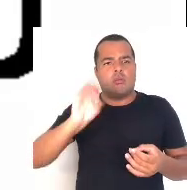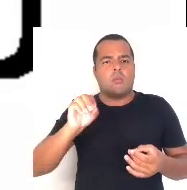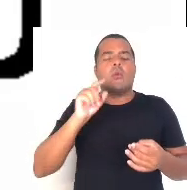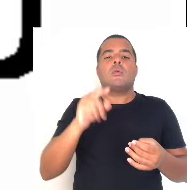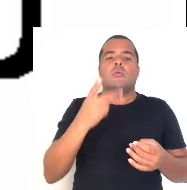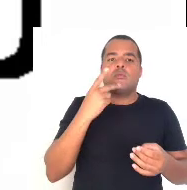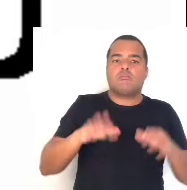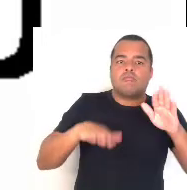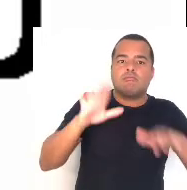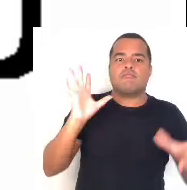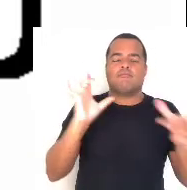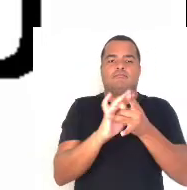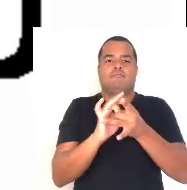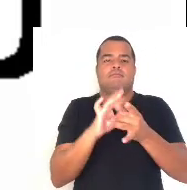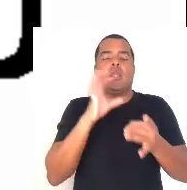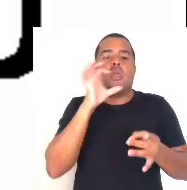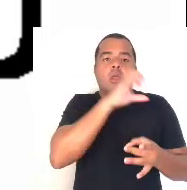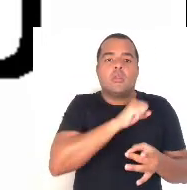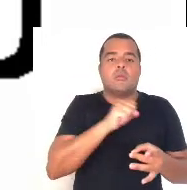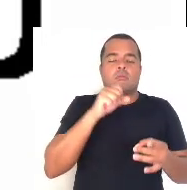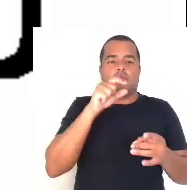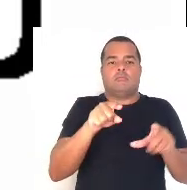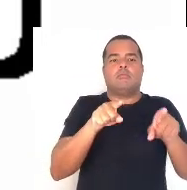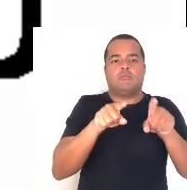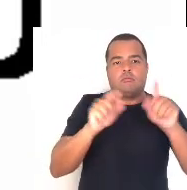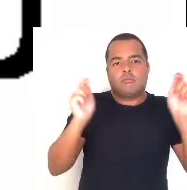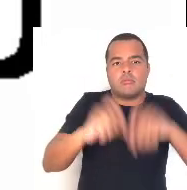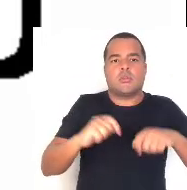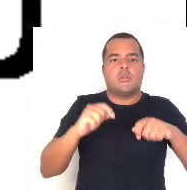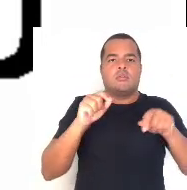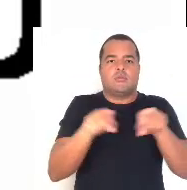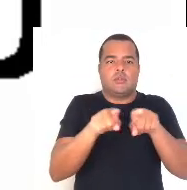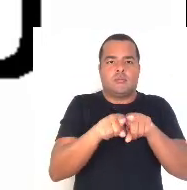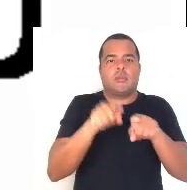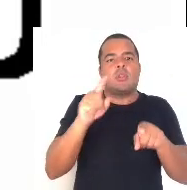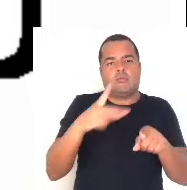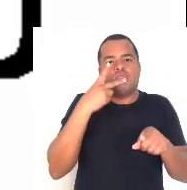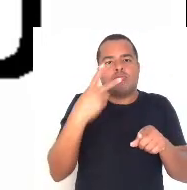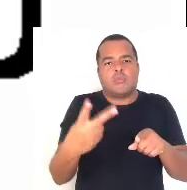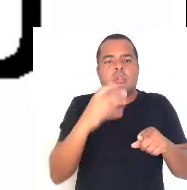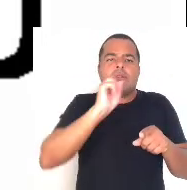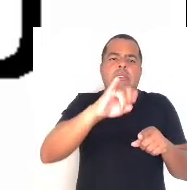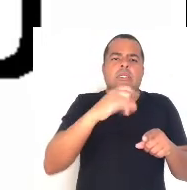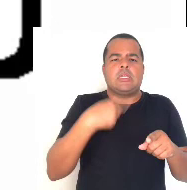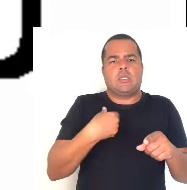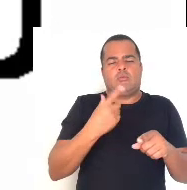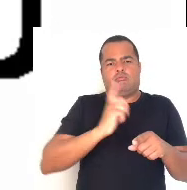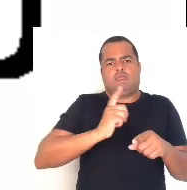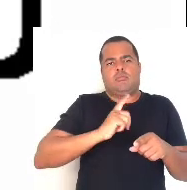carbono onde está a carga positiva, ele estabiliza melhor aquele carbocato. E aí, nesse caso,